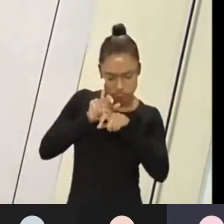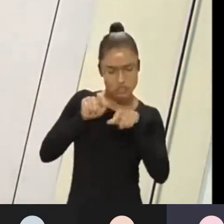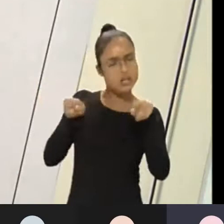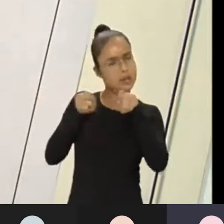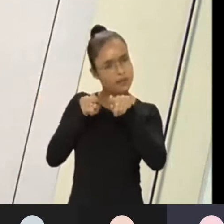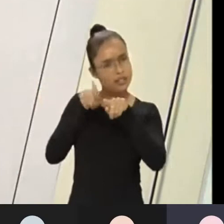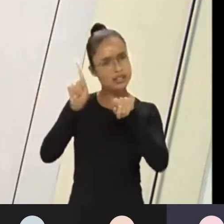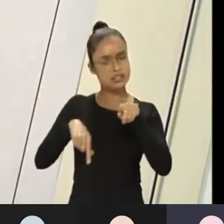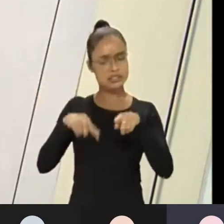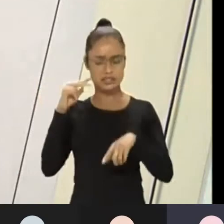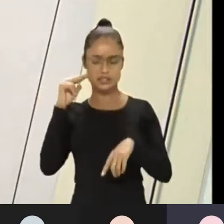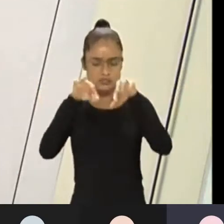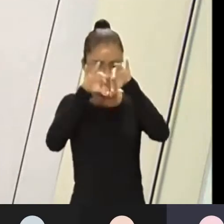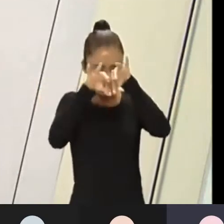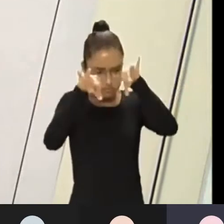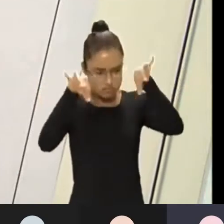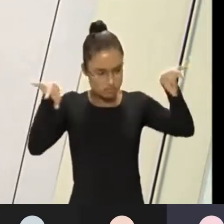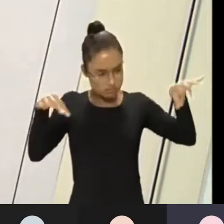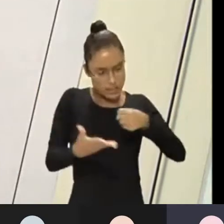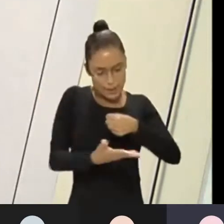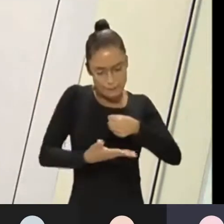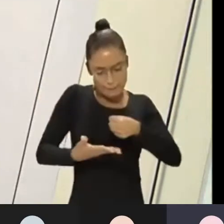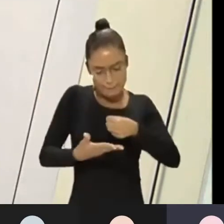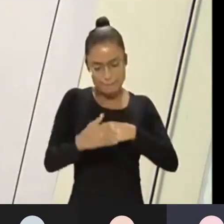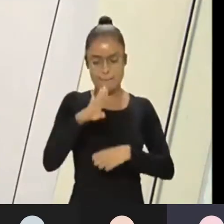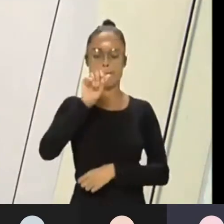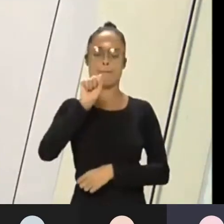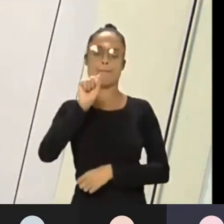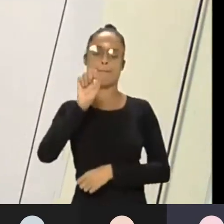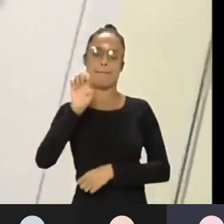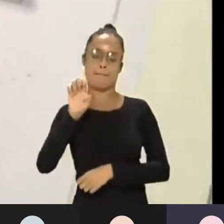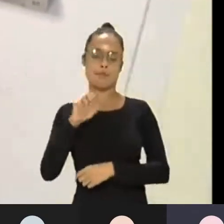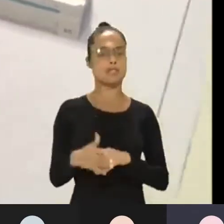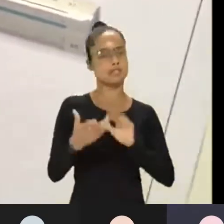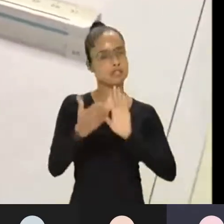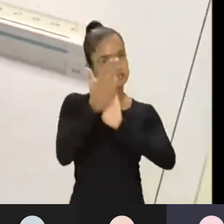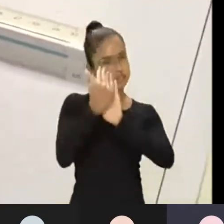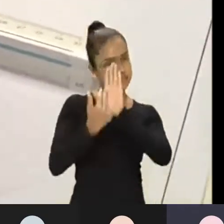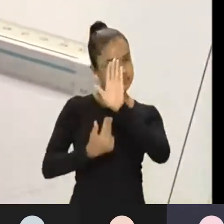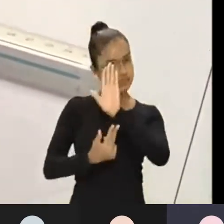E vamos lá tirar a medida da base. A base tem